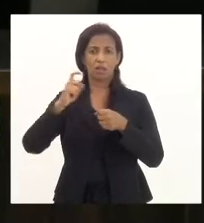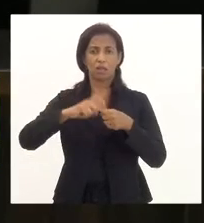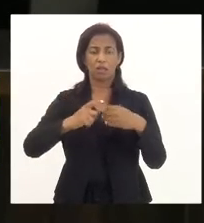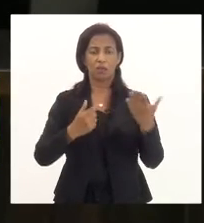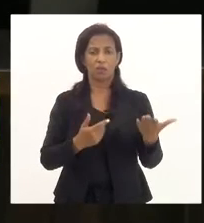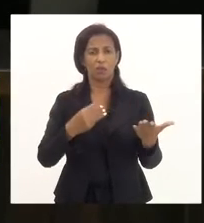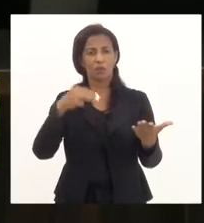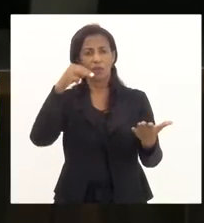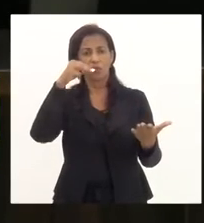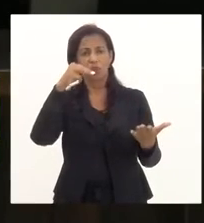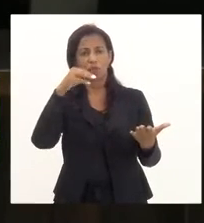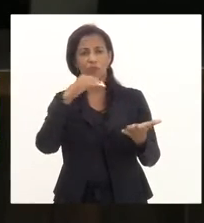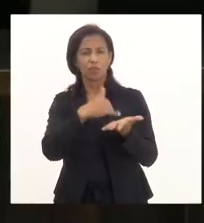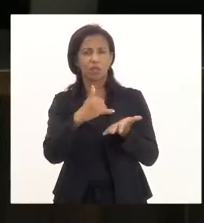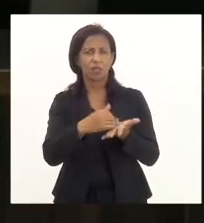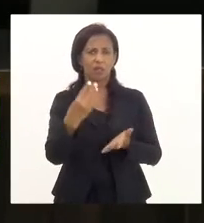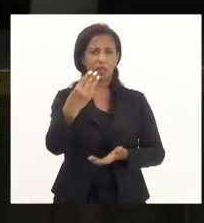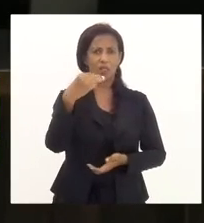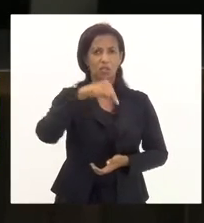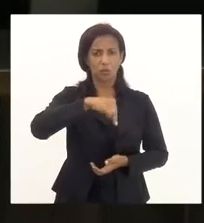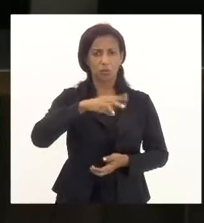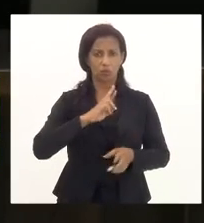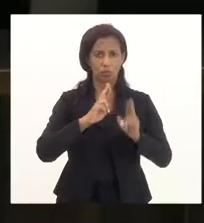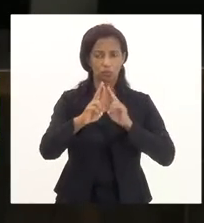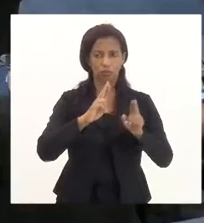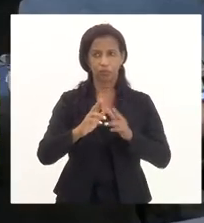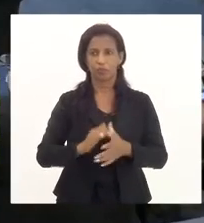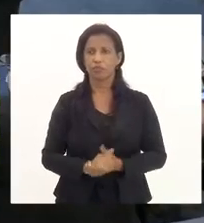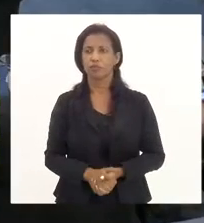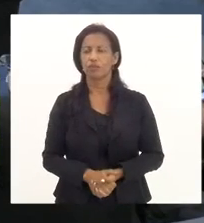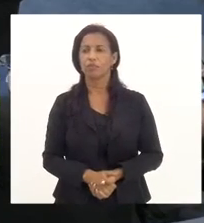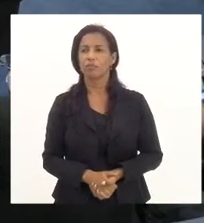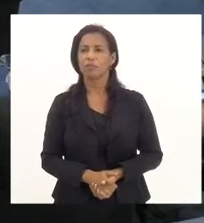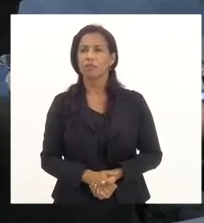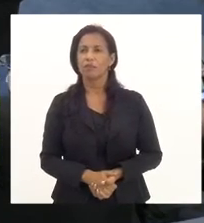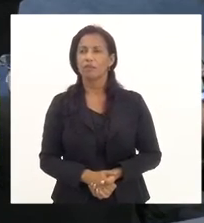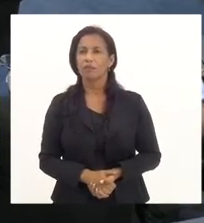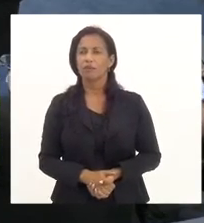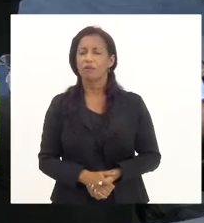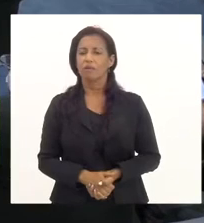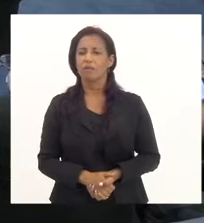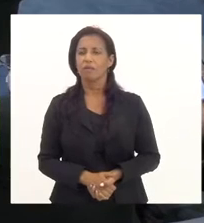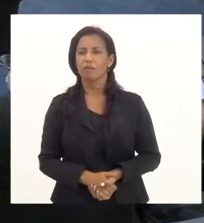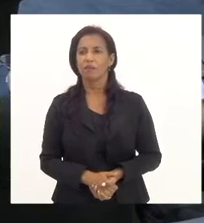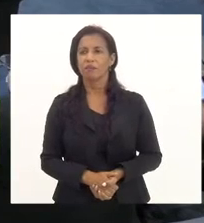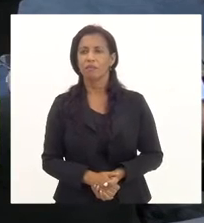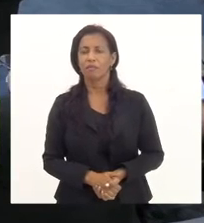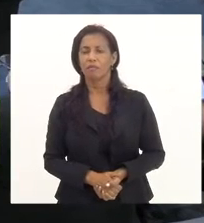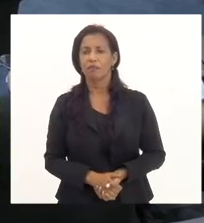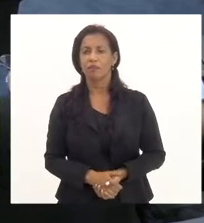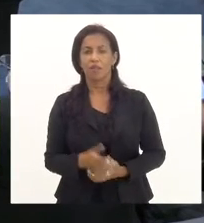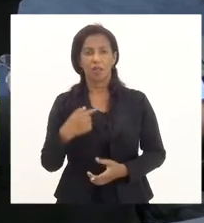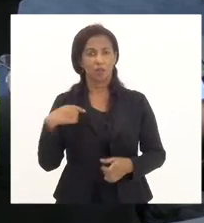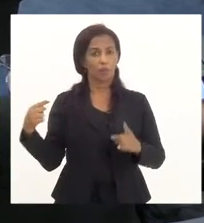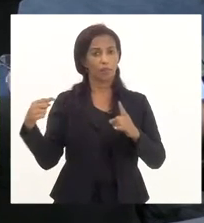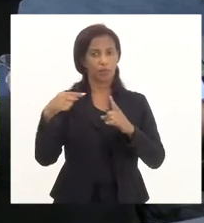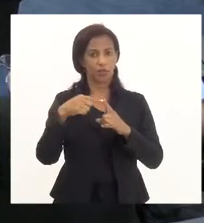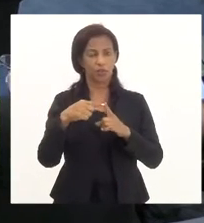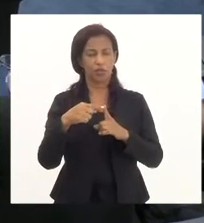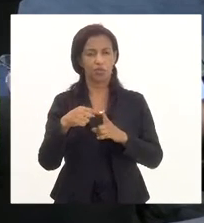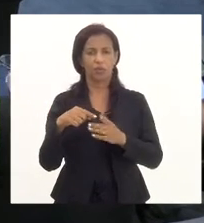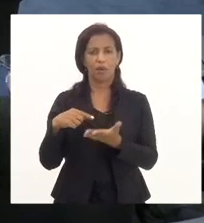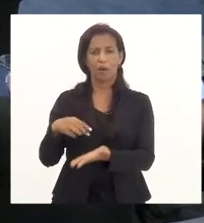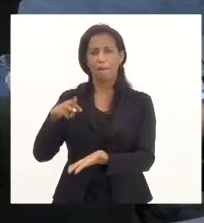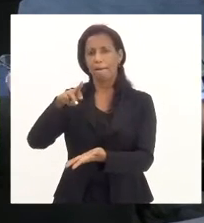secretário só tem 3 minutos para responder você objetivo com relação